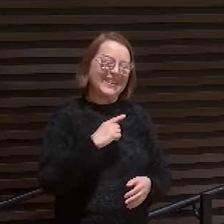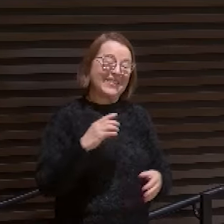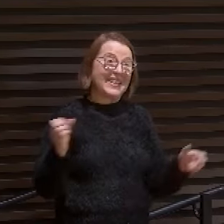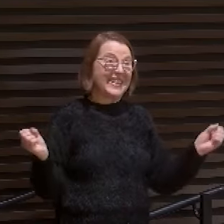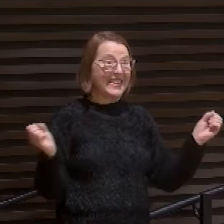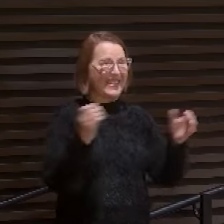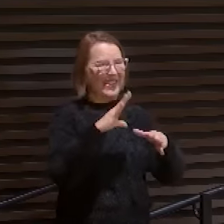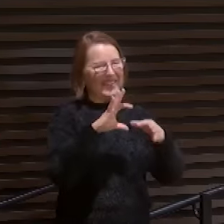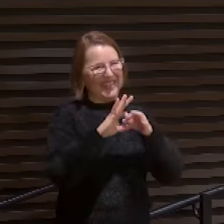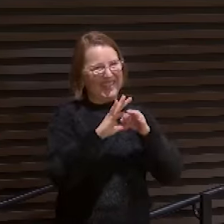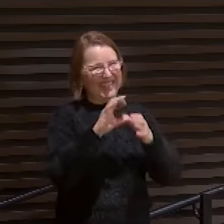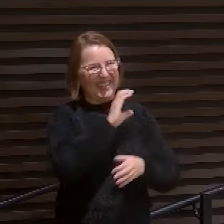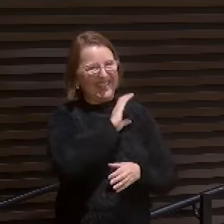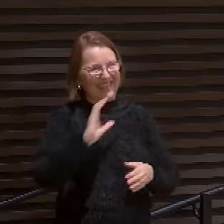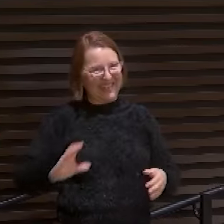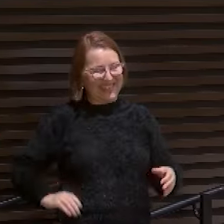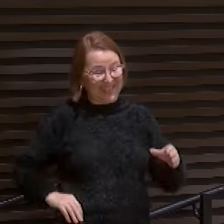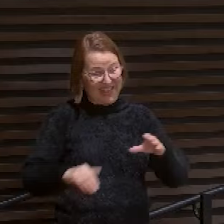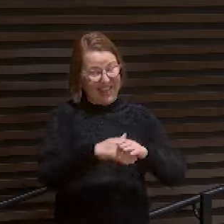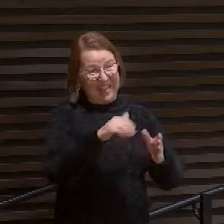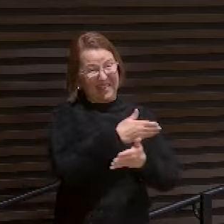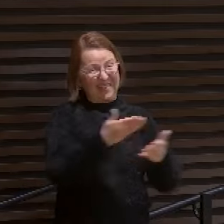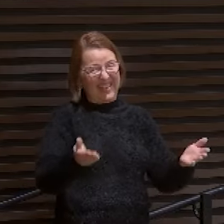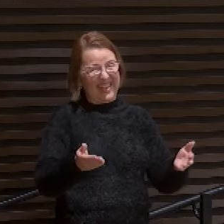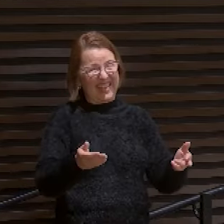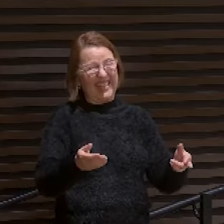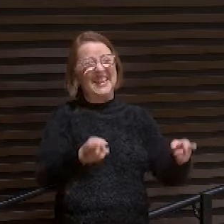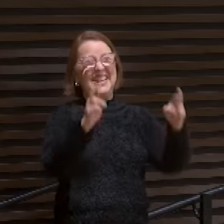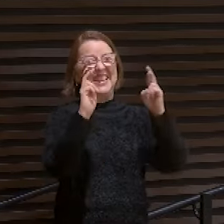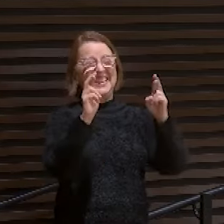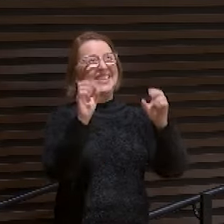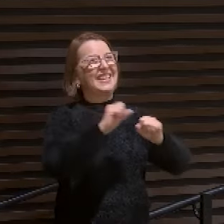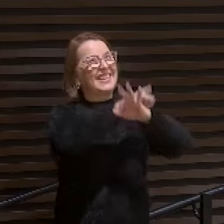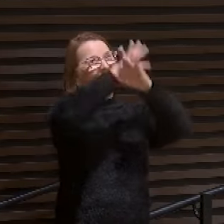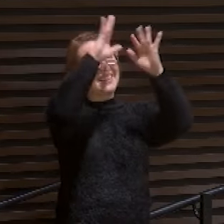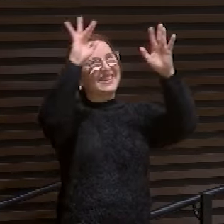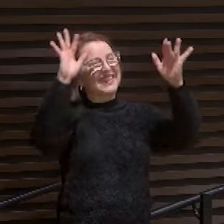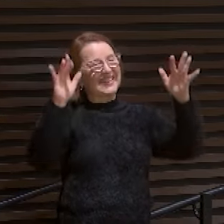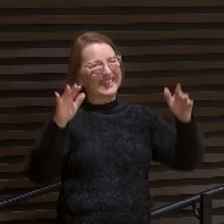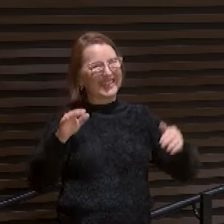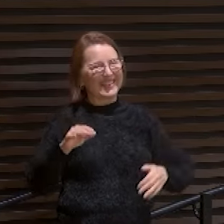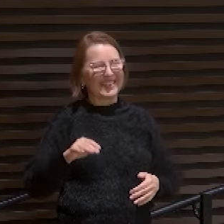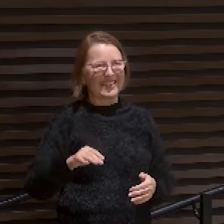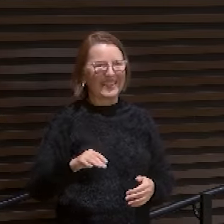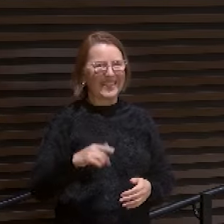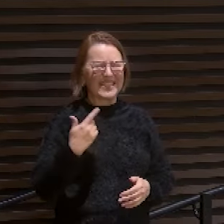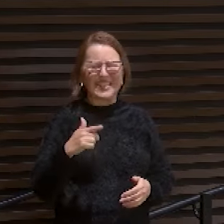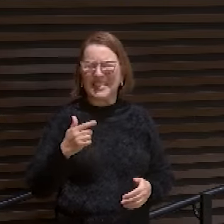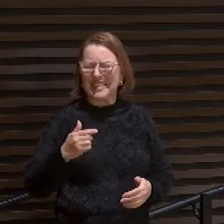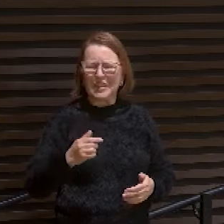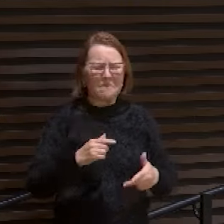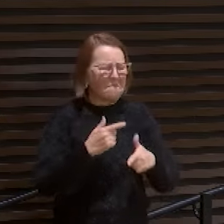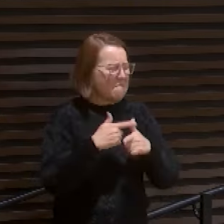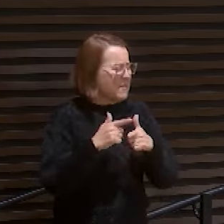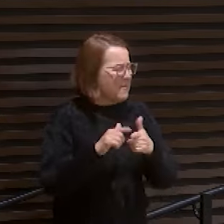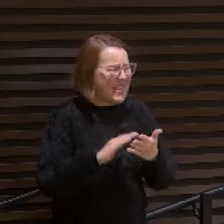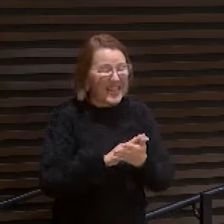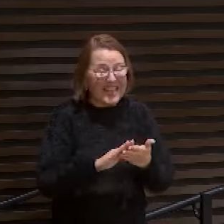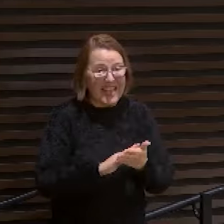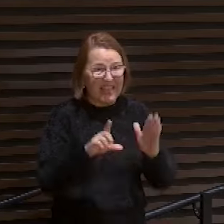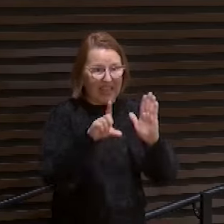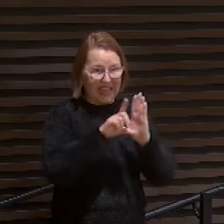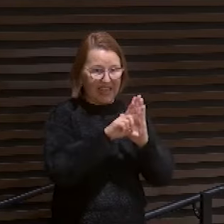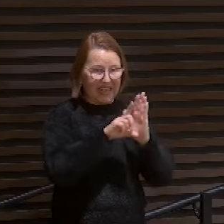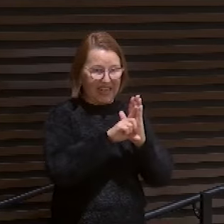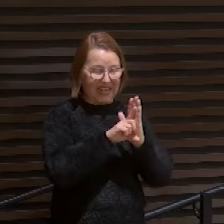aliança. Cristo em vós, a esperança da glória. Sem nenhum problema, a lei está